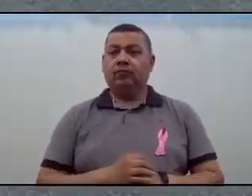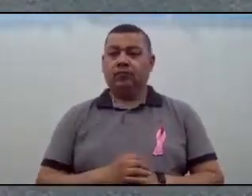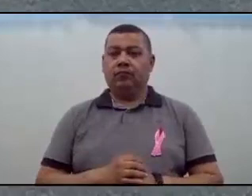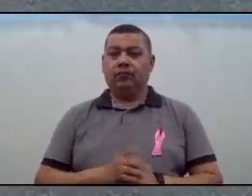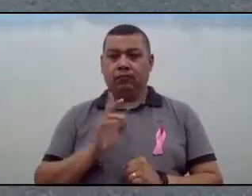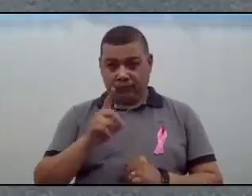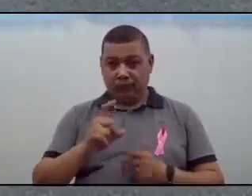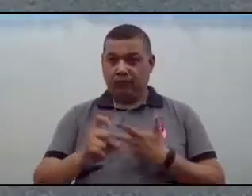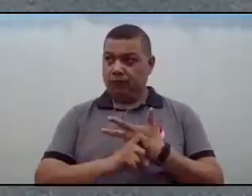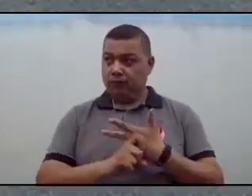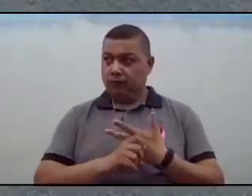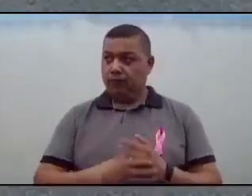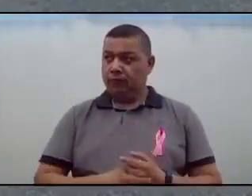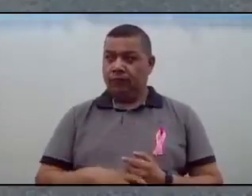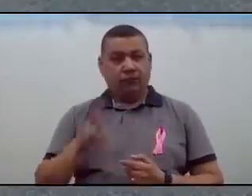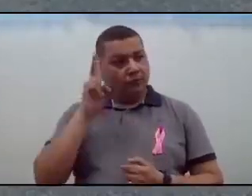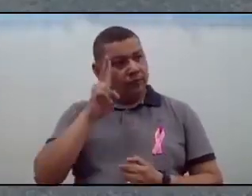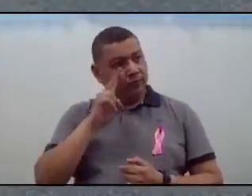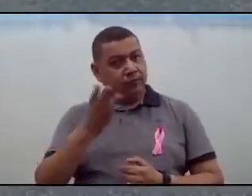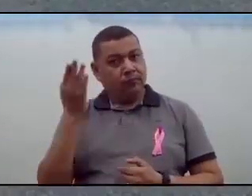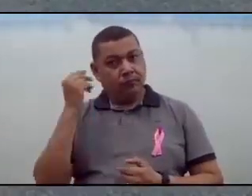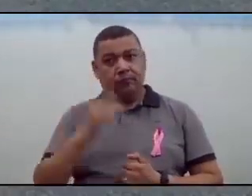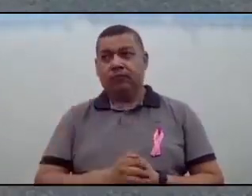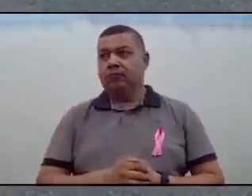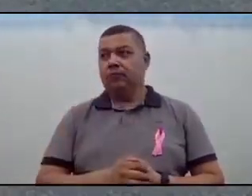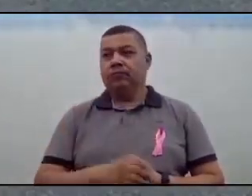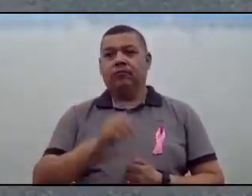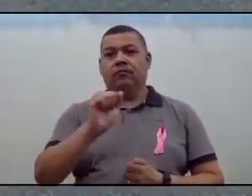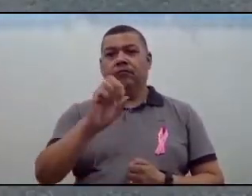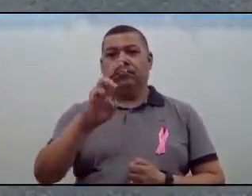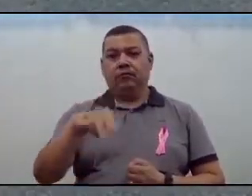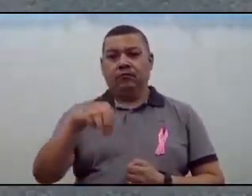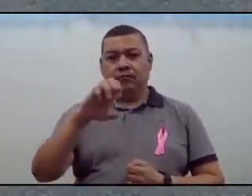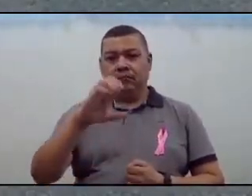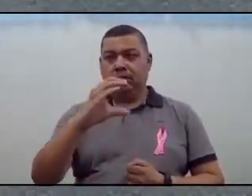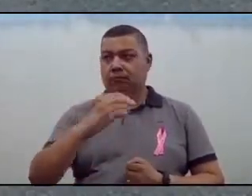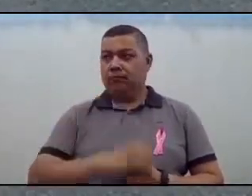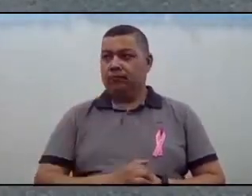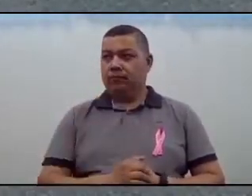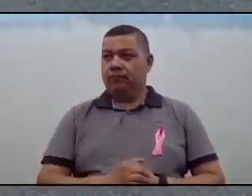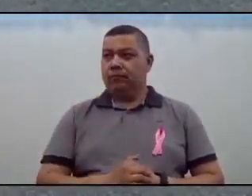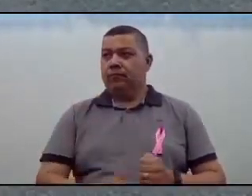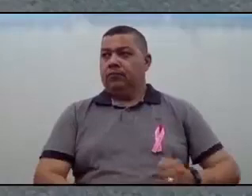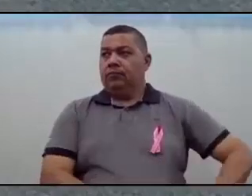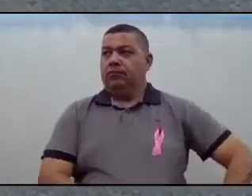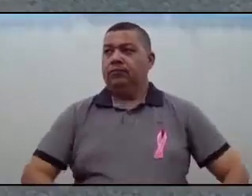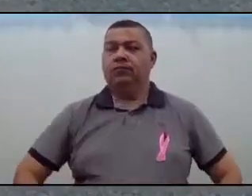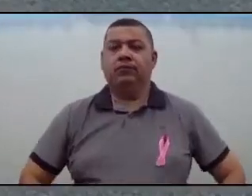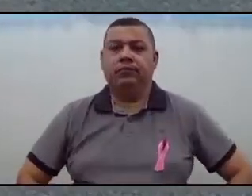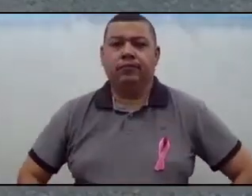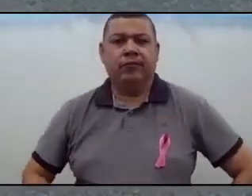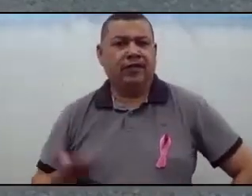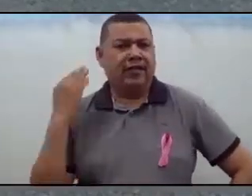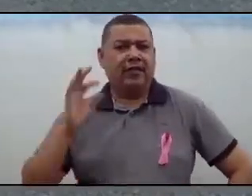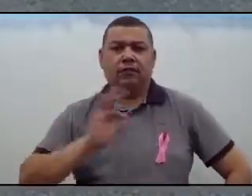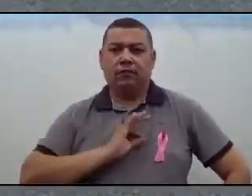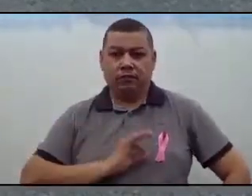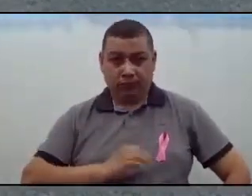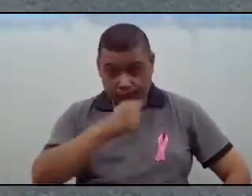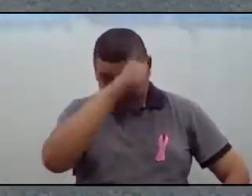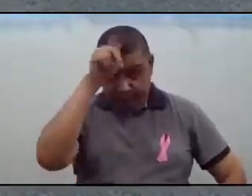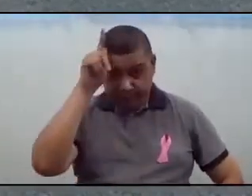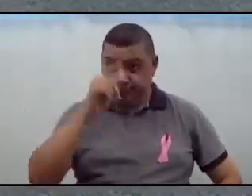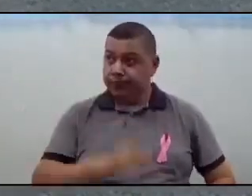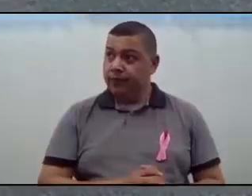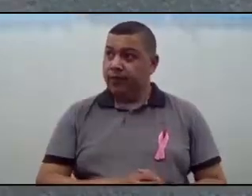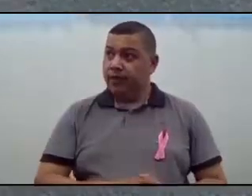executivo. Eu lembro, Paulinho, quando eu era gestor da MEC, lá na administração do Passo Franco, de repente